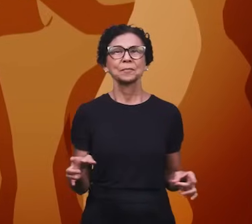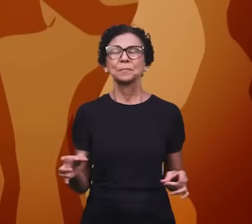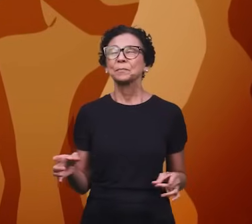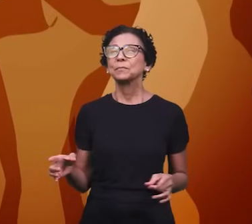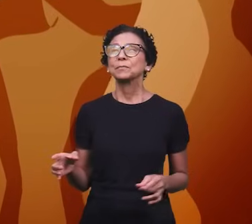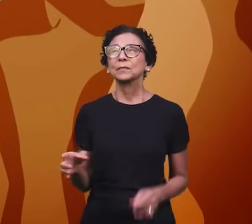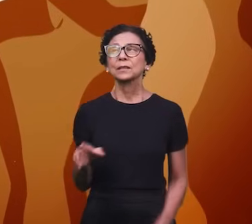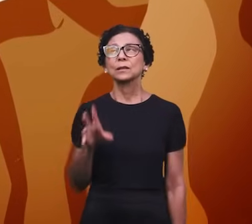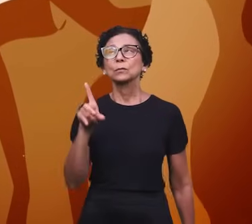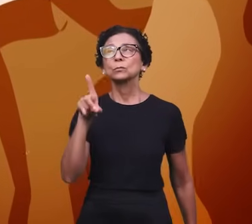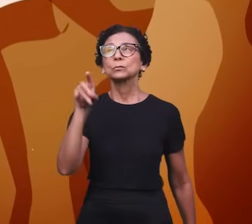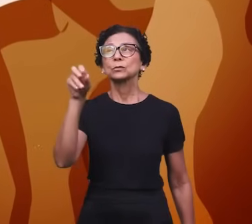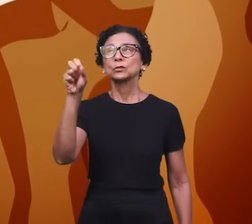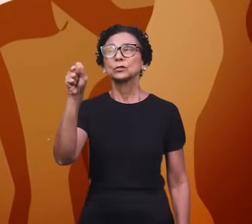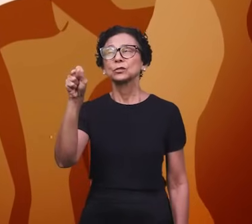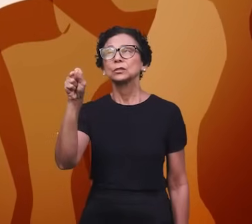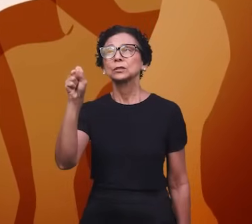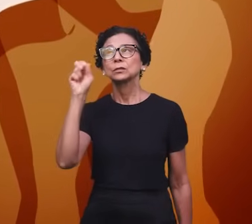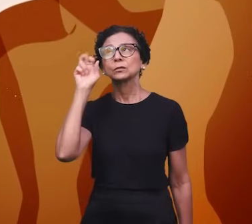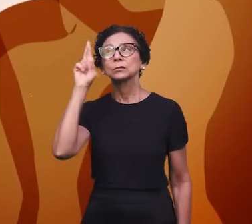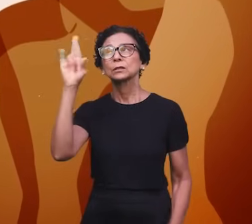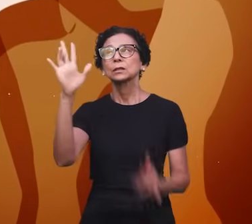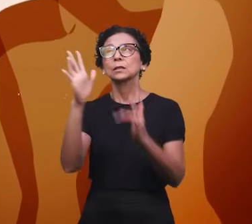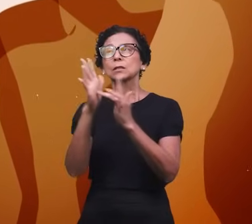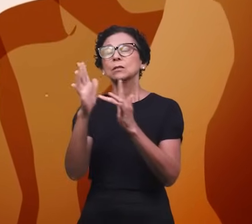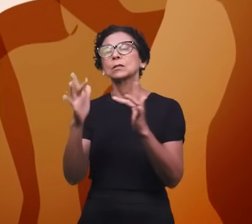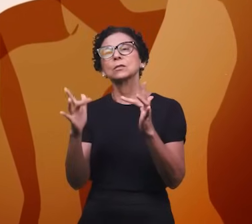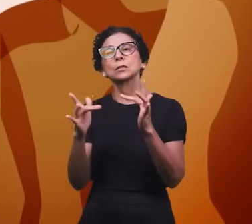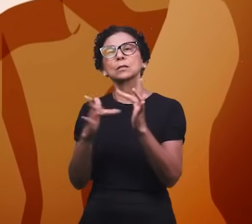O meu Senhor derramou